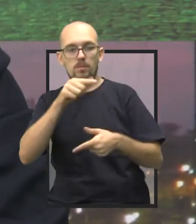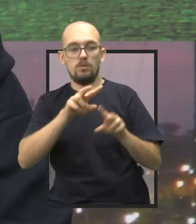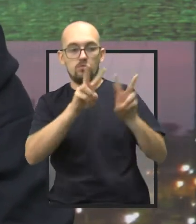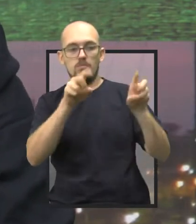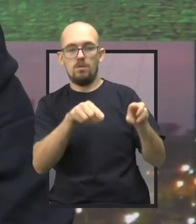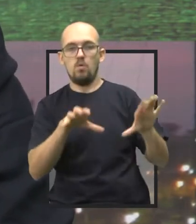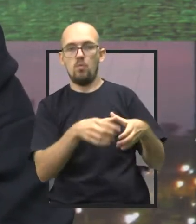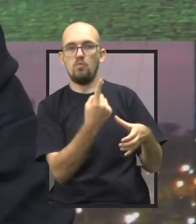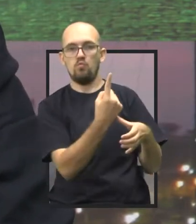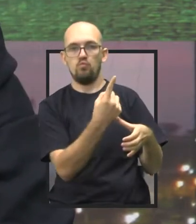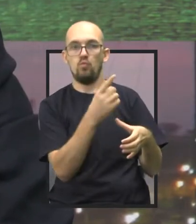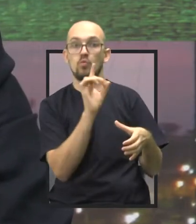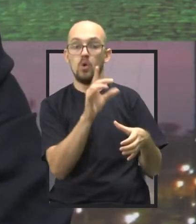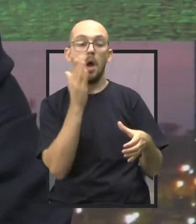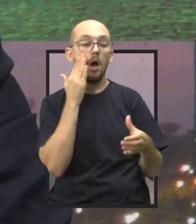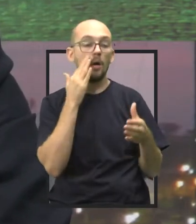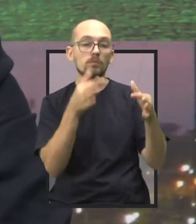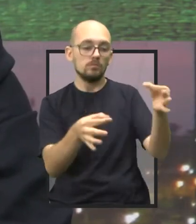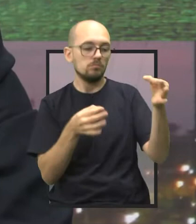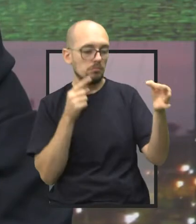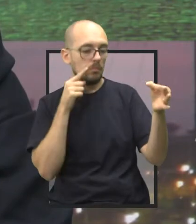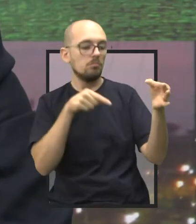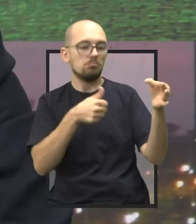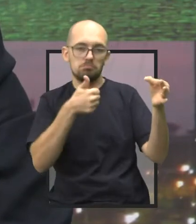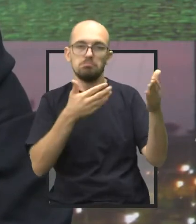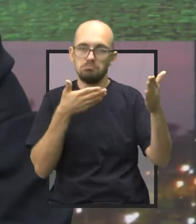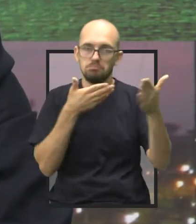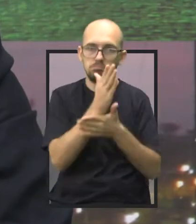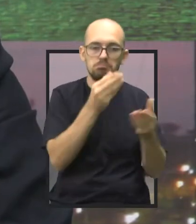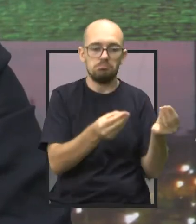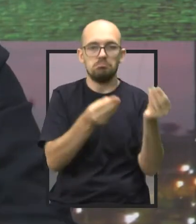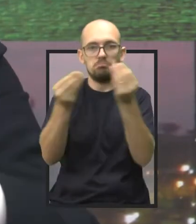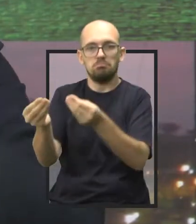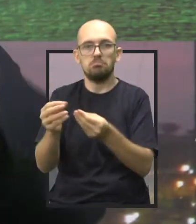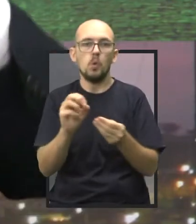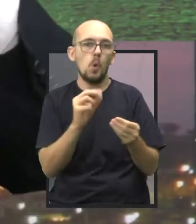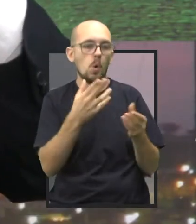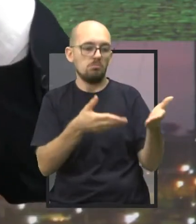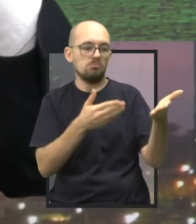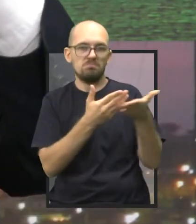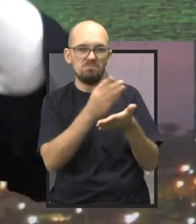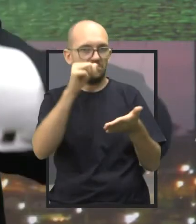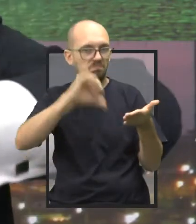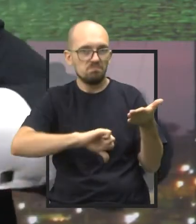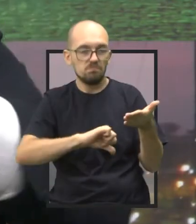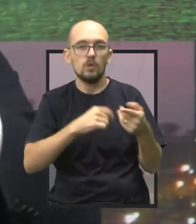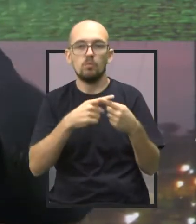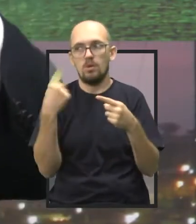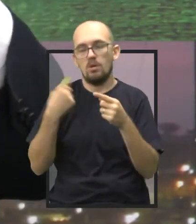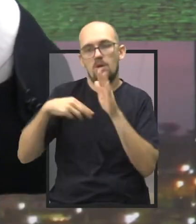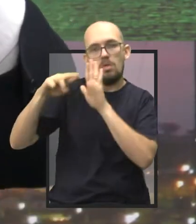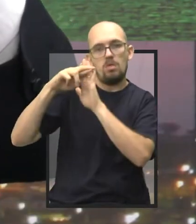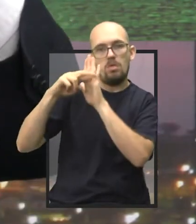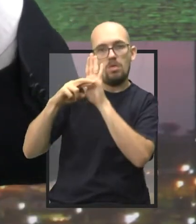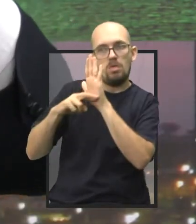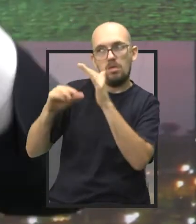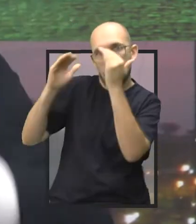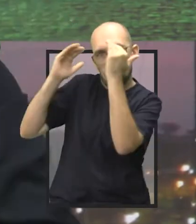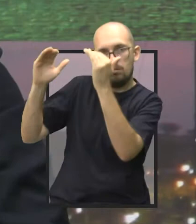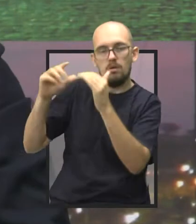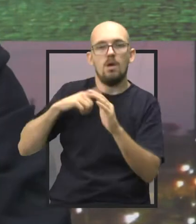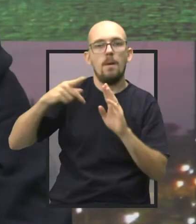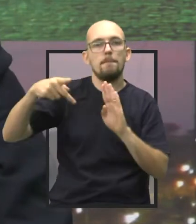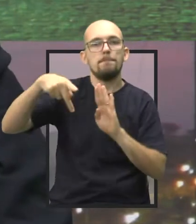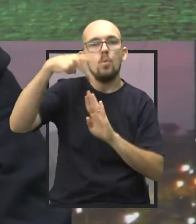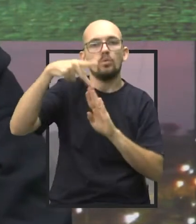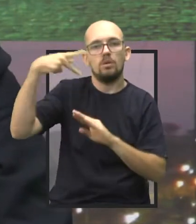com relação ao norte, aos quesitos, a toda a programação, como é que funciona, porque tem um norte que a gente tem que seguir, que são as portarias